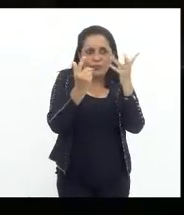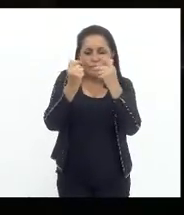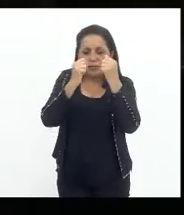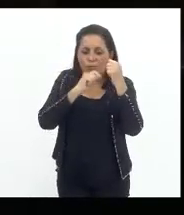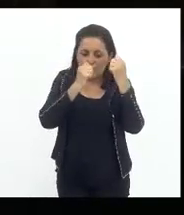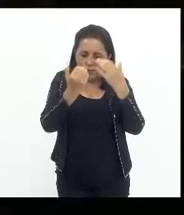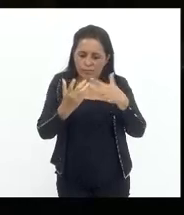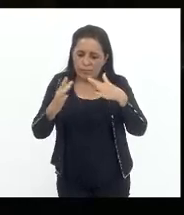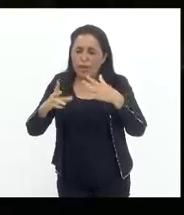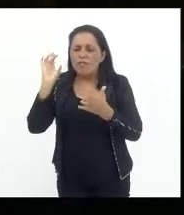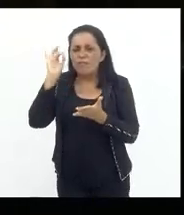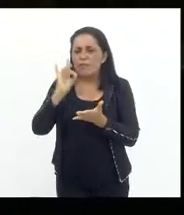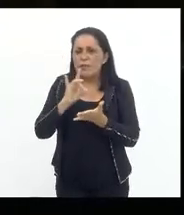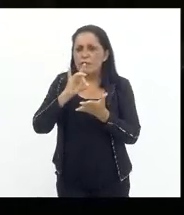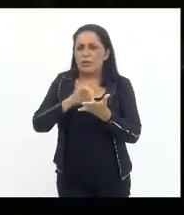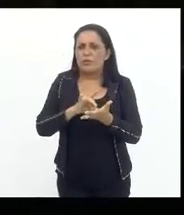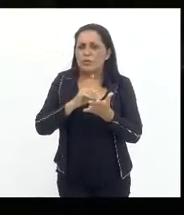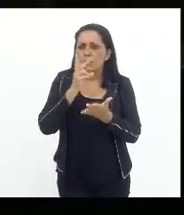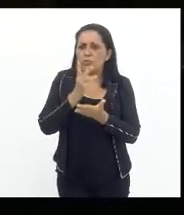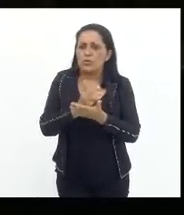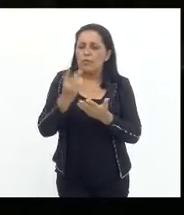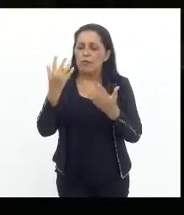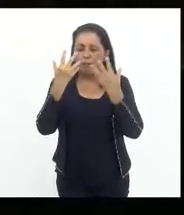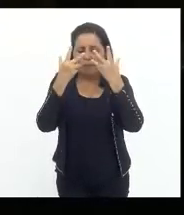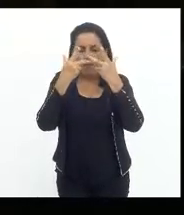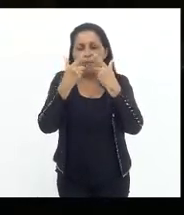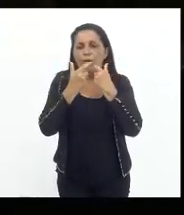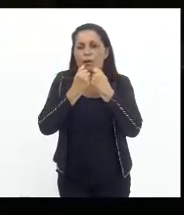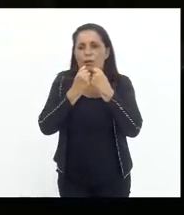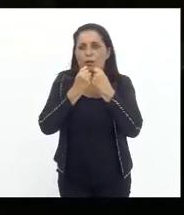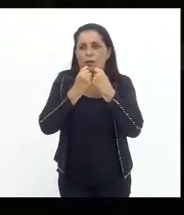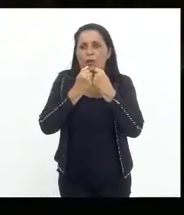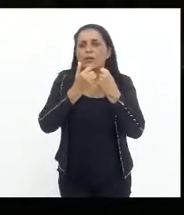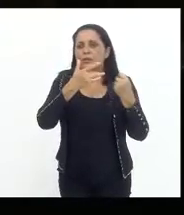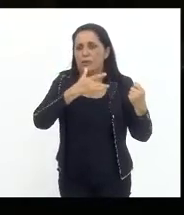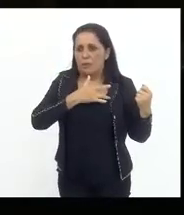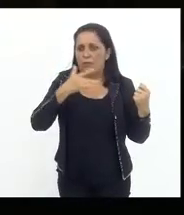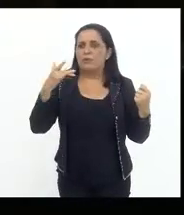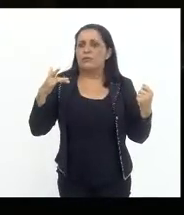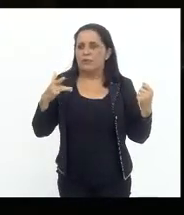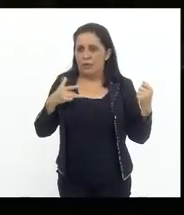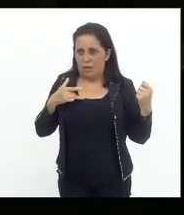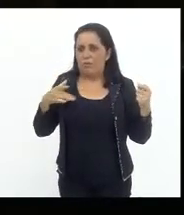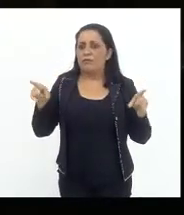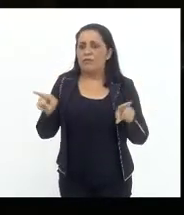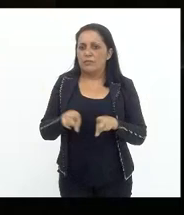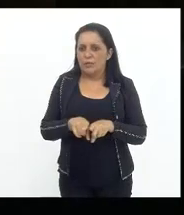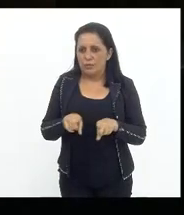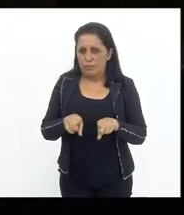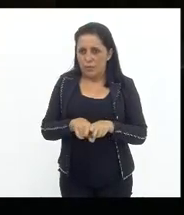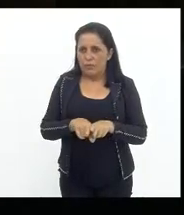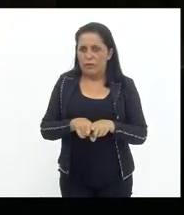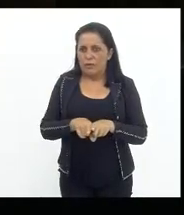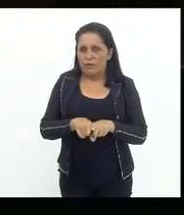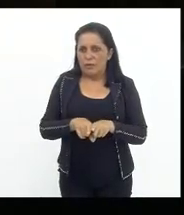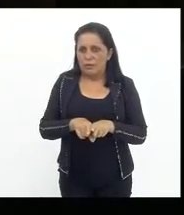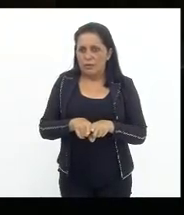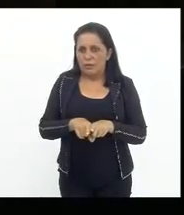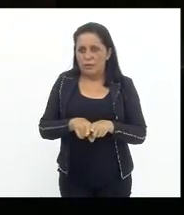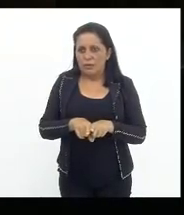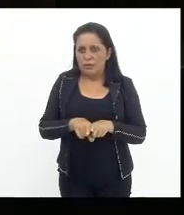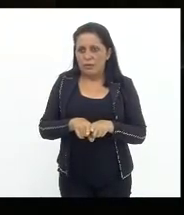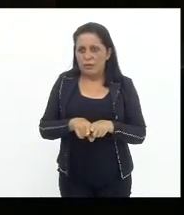realmente continue não só belo, mas acima de tudo saudável. Então, isto daí, eu acho